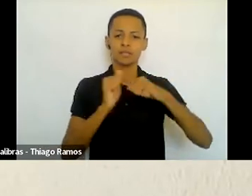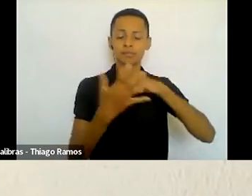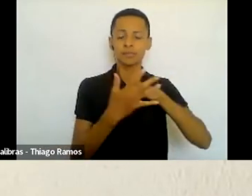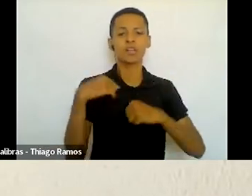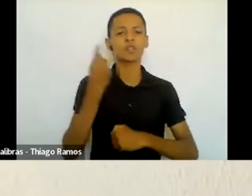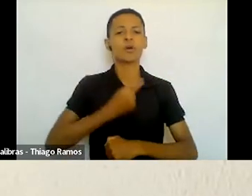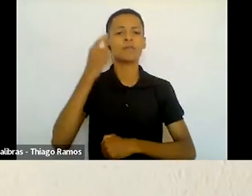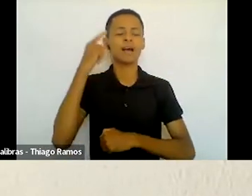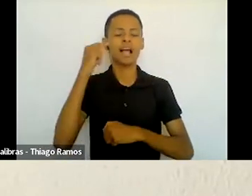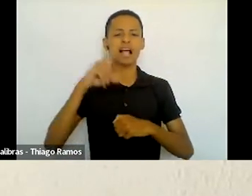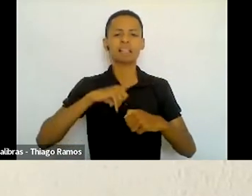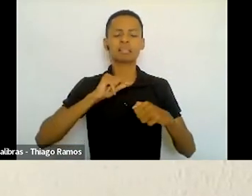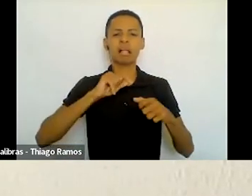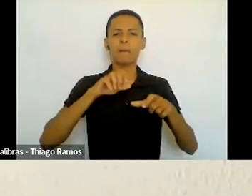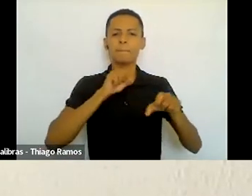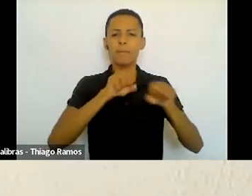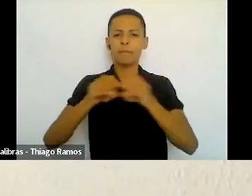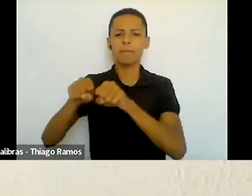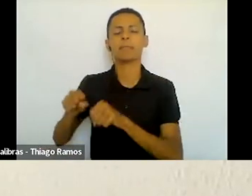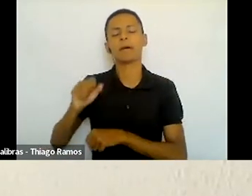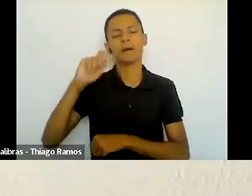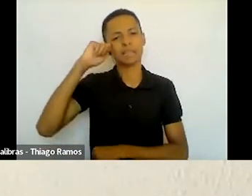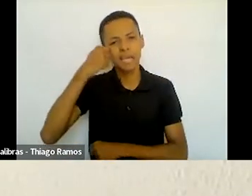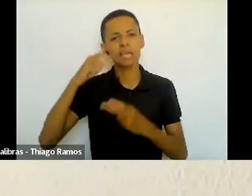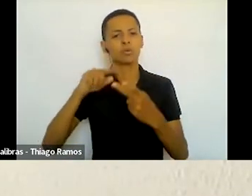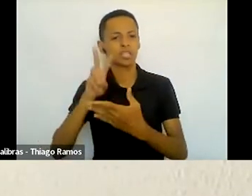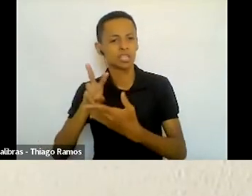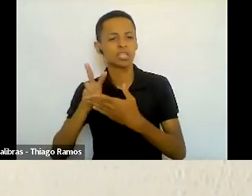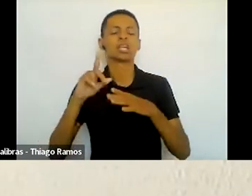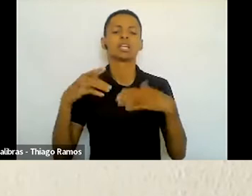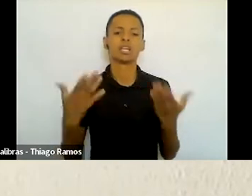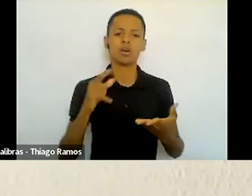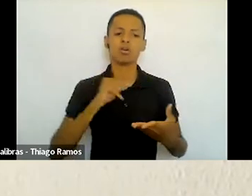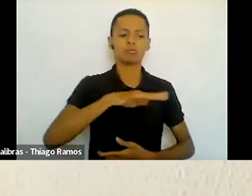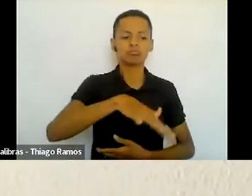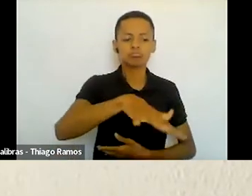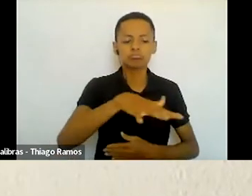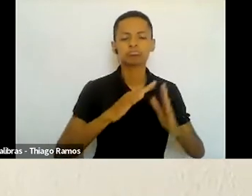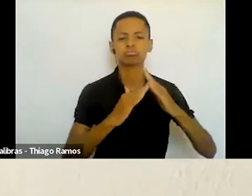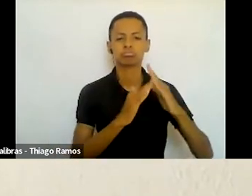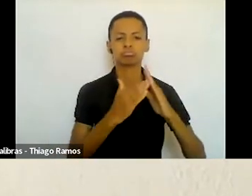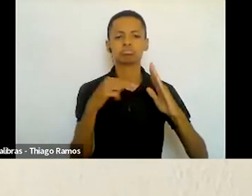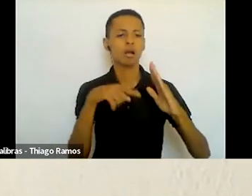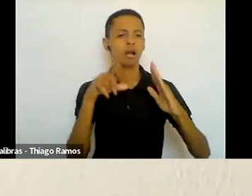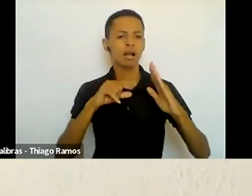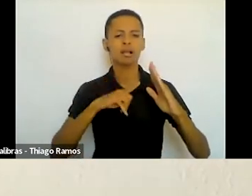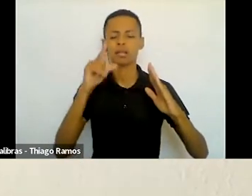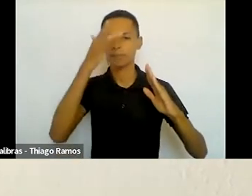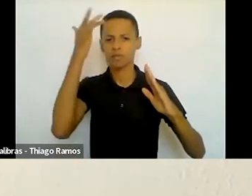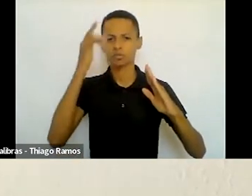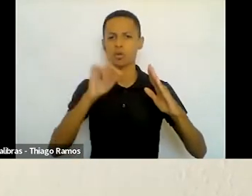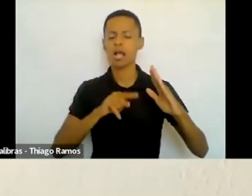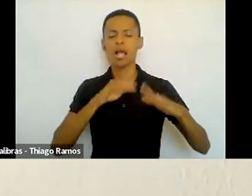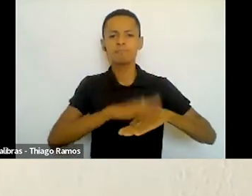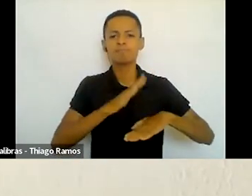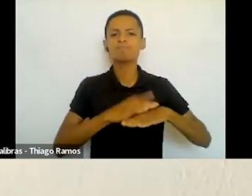genocídio negro, indígena, a gente fala que esses territórios e esses indivíduos e quem ousa lutar está sofrendo nos